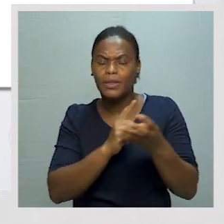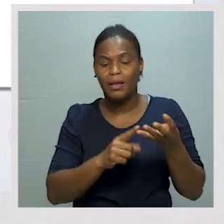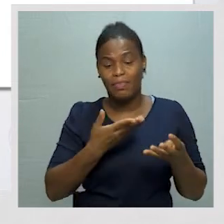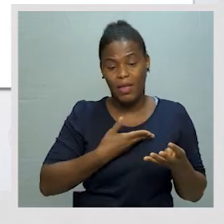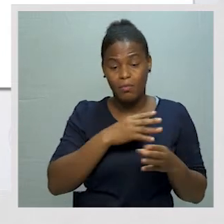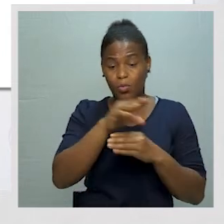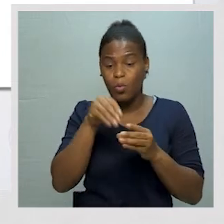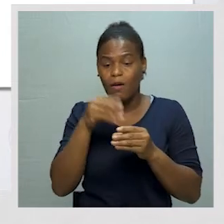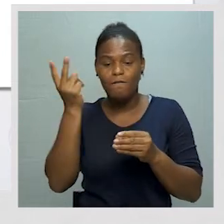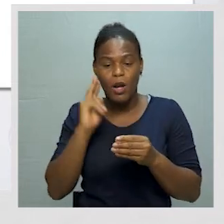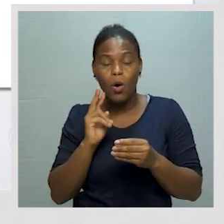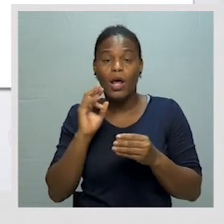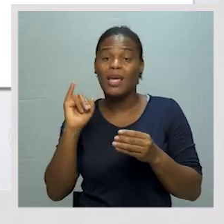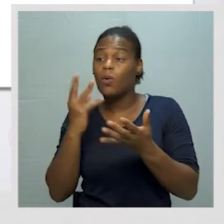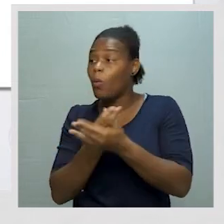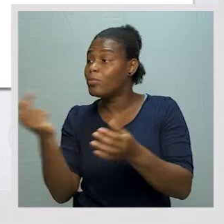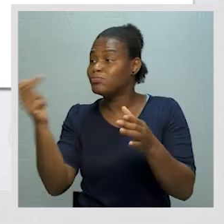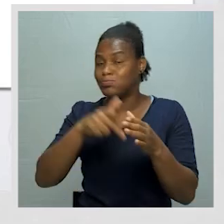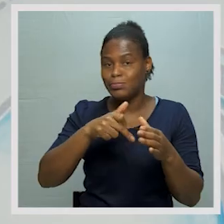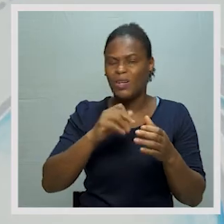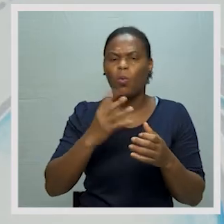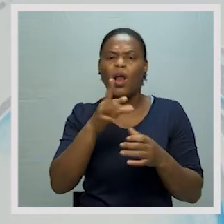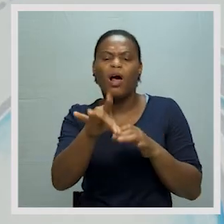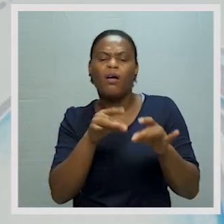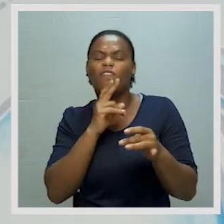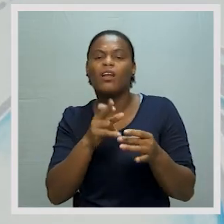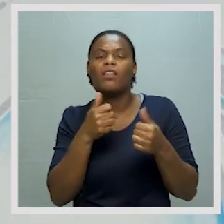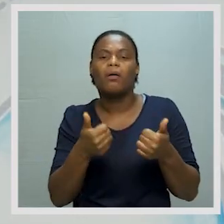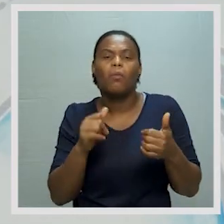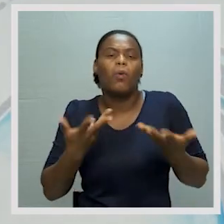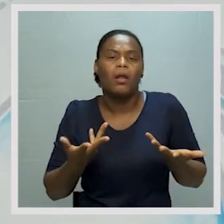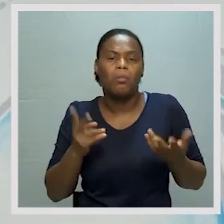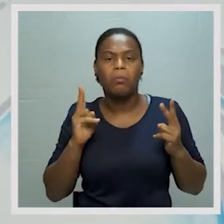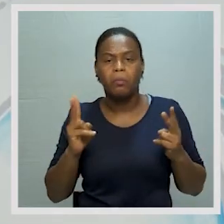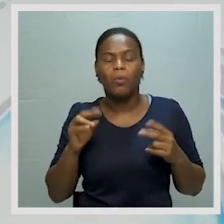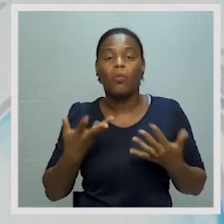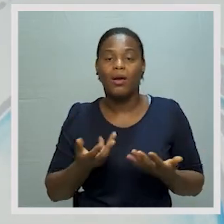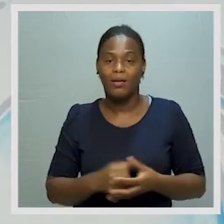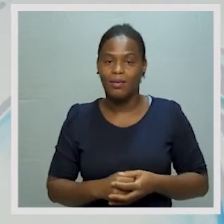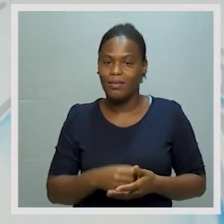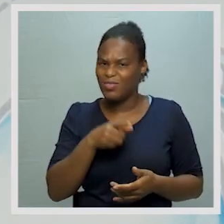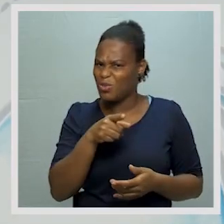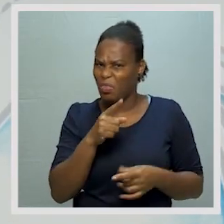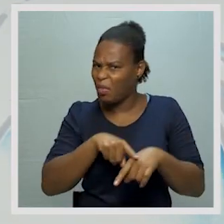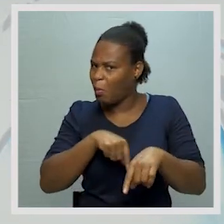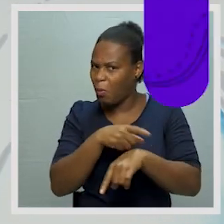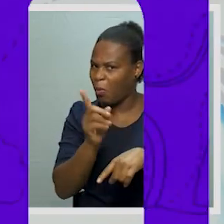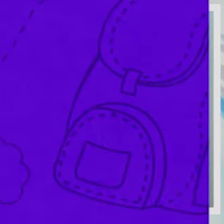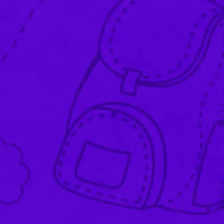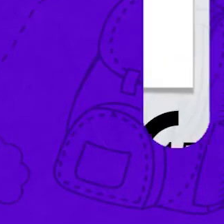D incorpora o valor das importações. Qual é a opção correta? Vamos lá. Aqui vocês não precisam de muito